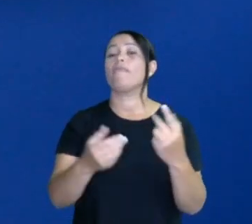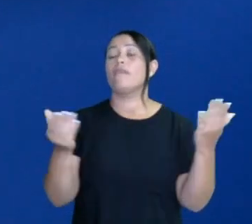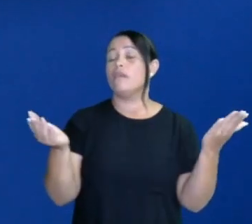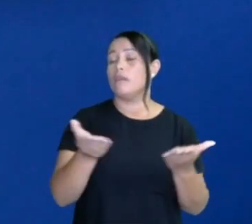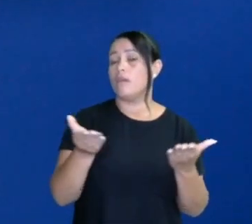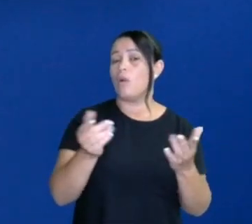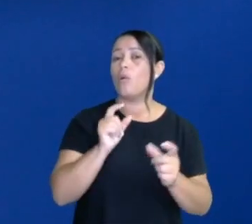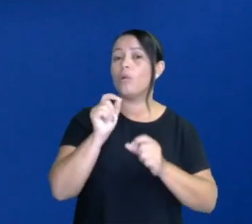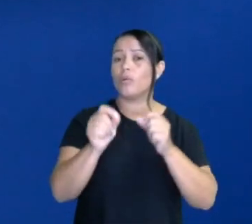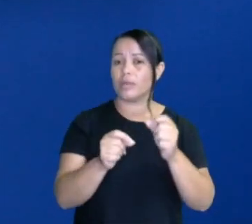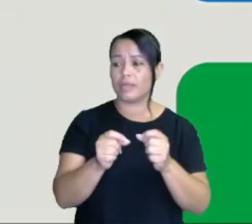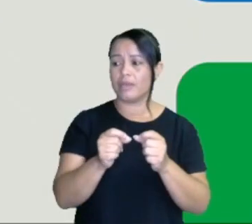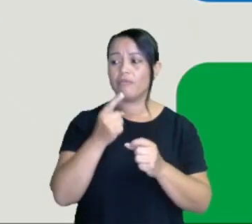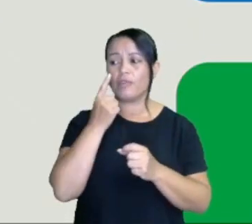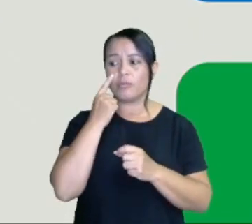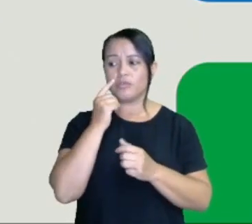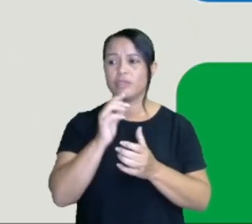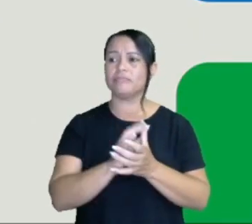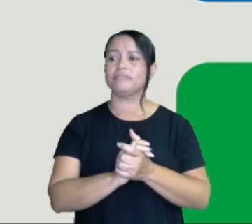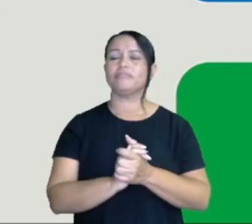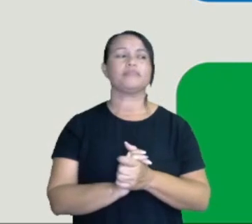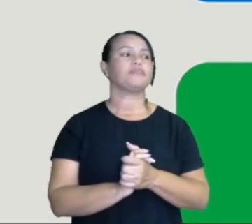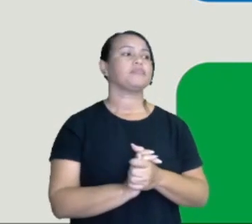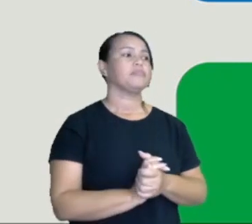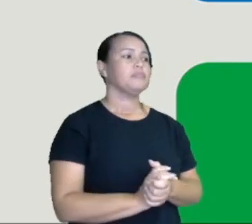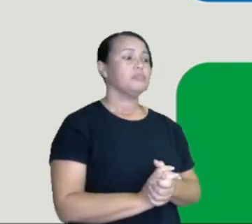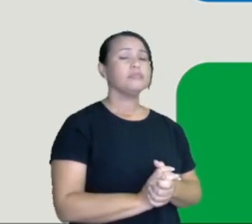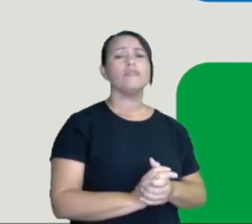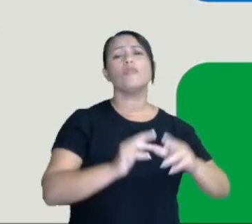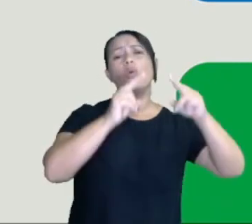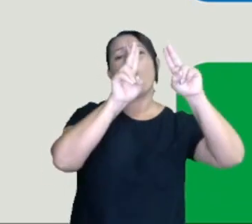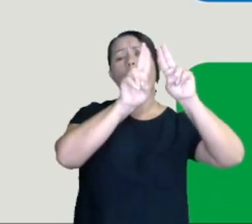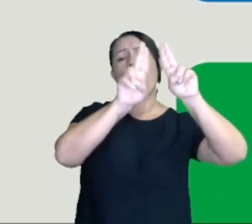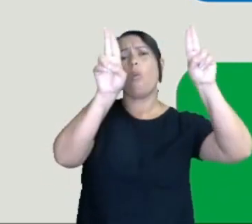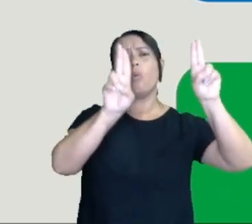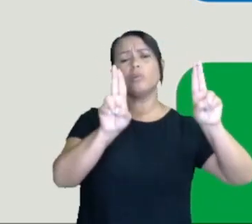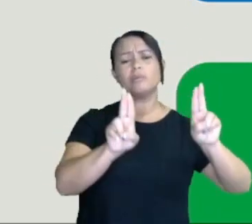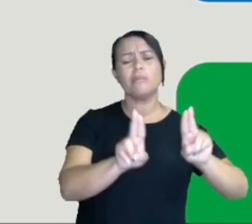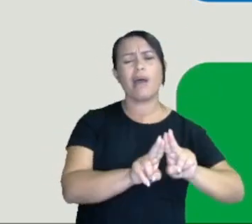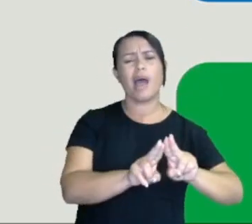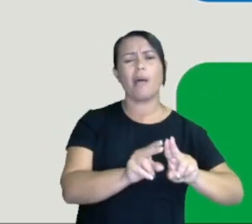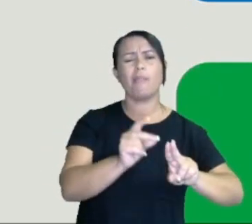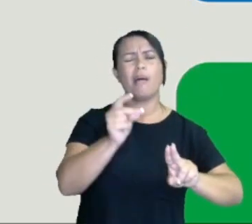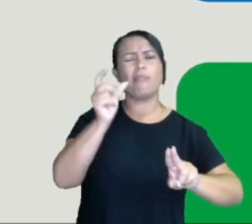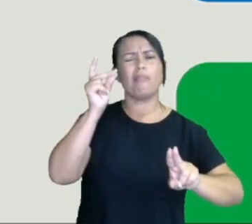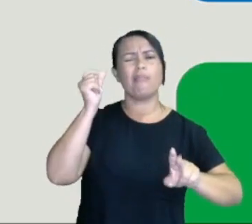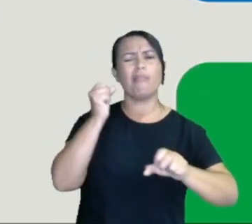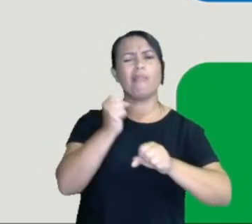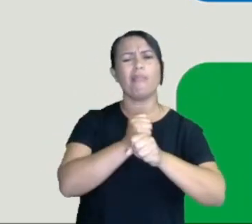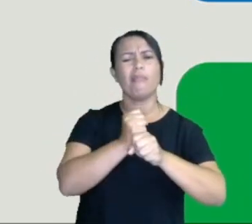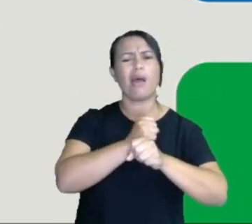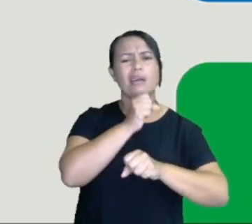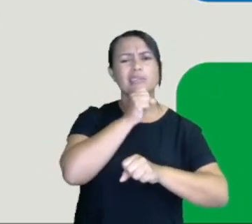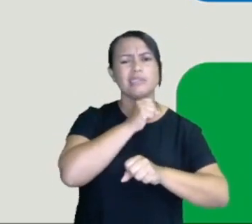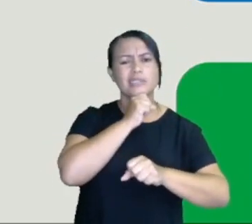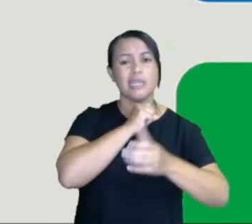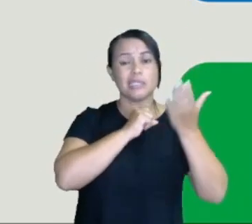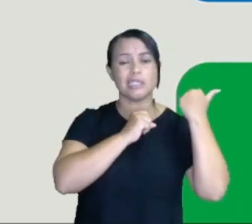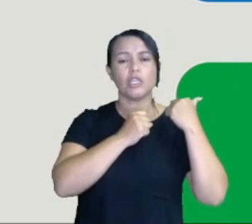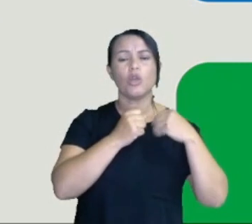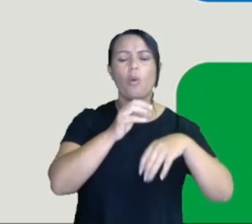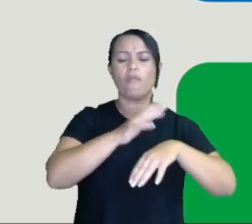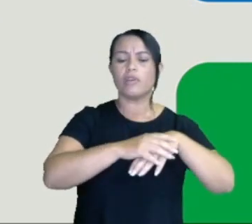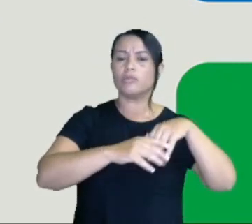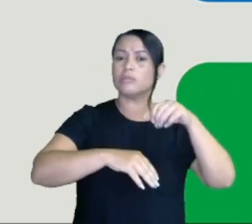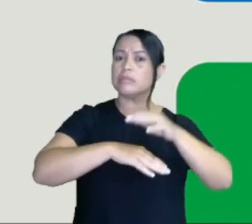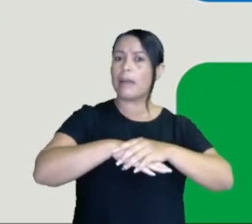E agora a gente vai ver aqui, ó. Os mapas mais antigos, eles foram feitos à